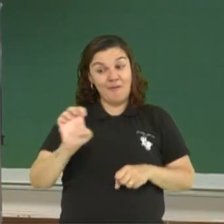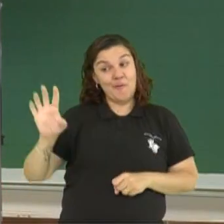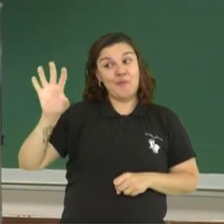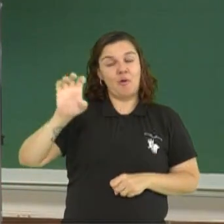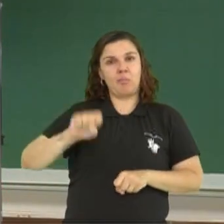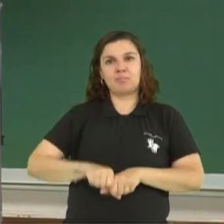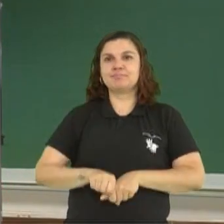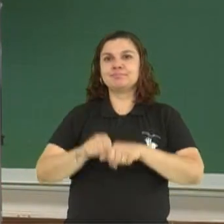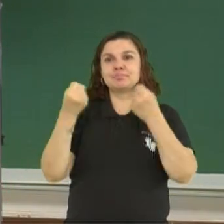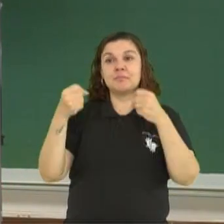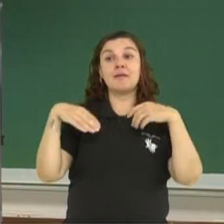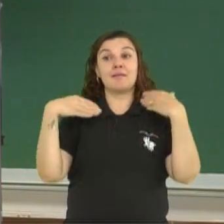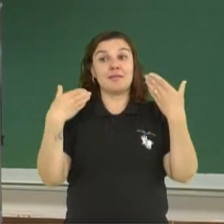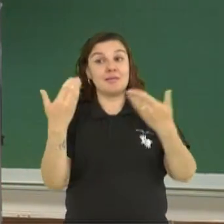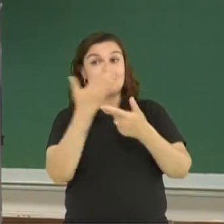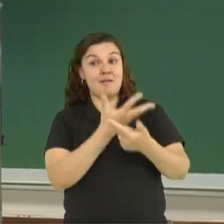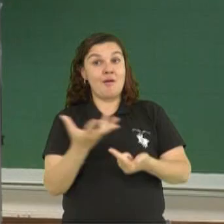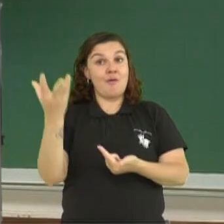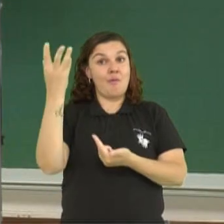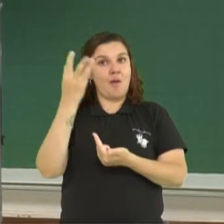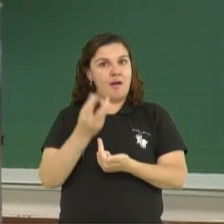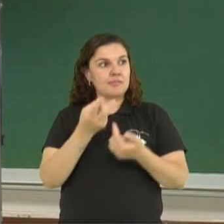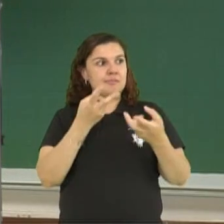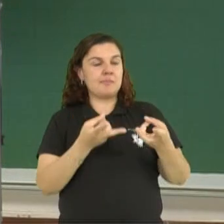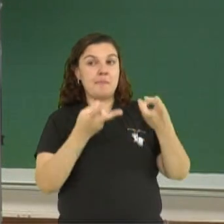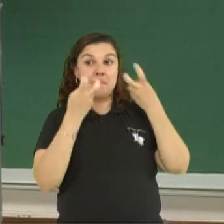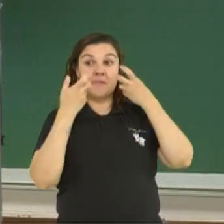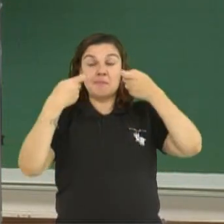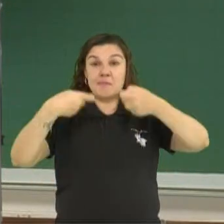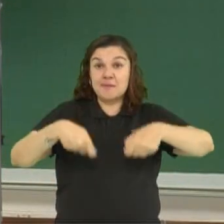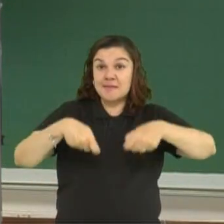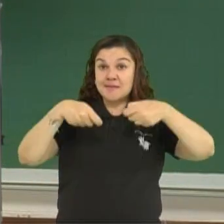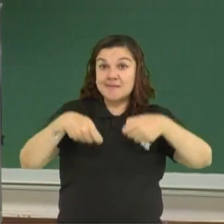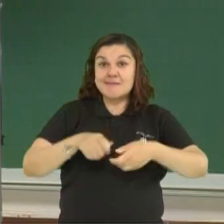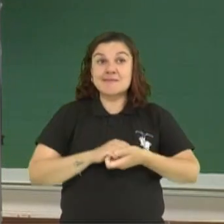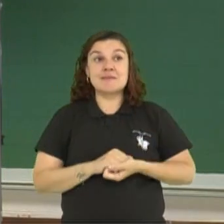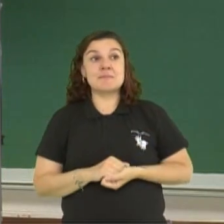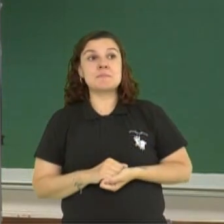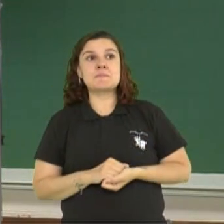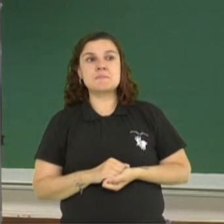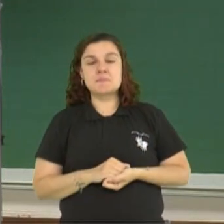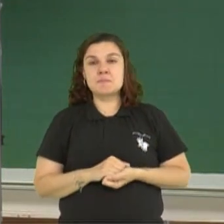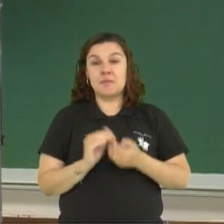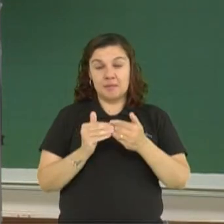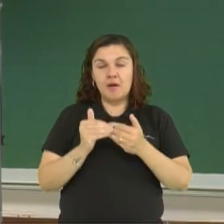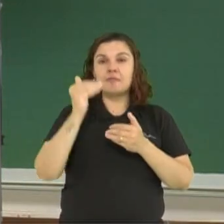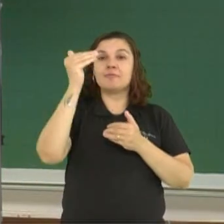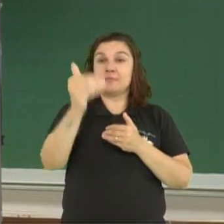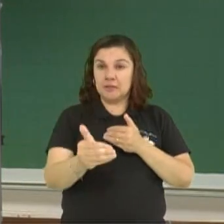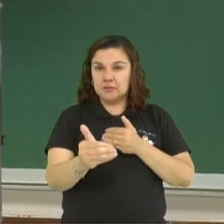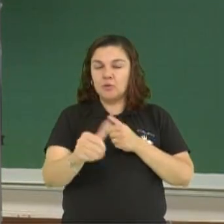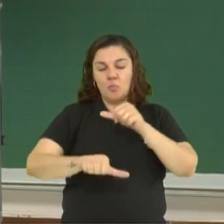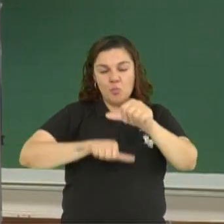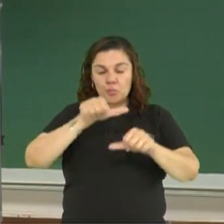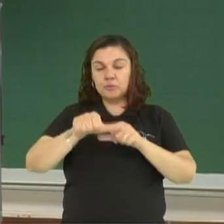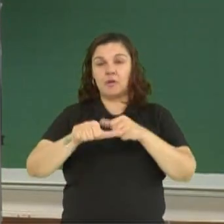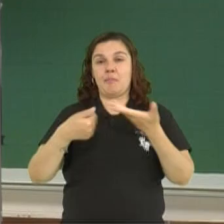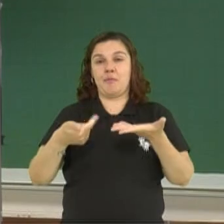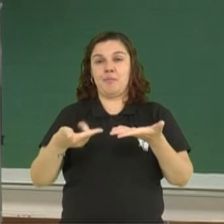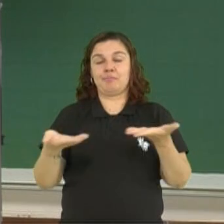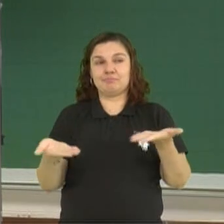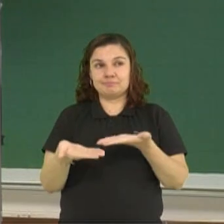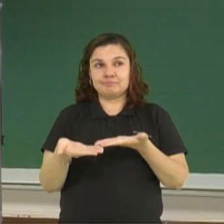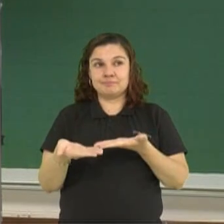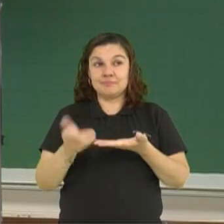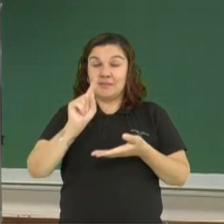destroçada. Então, a arte, ela viu a necessidade dela ir para a guarda avançada, ser uma van arte, ou seja, ela teria que